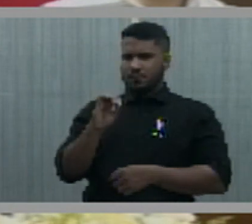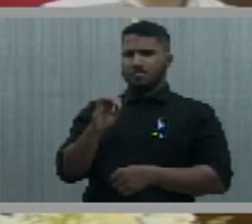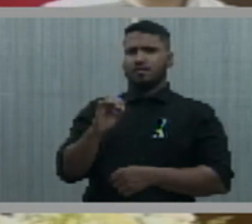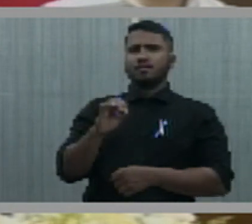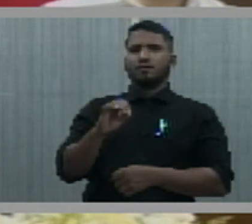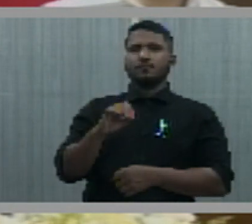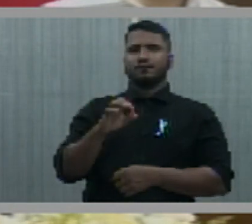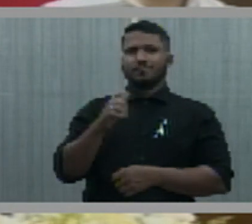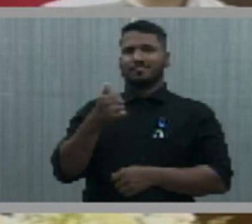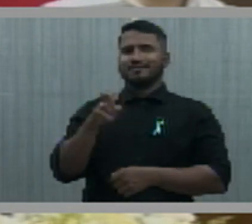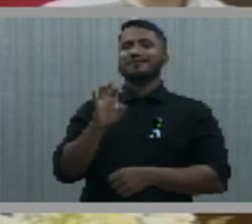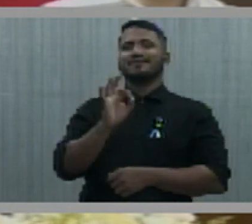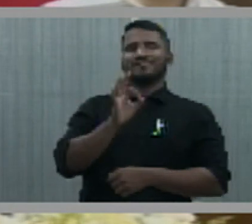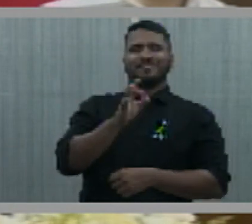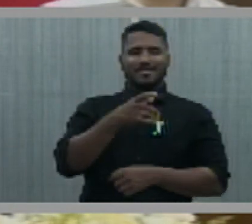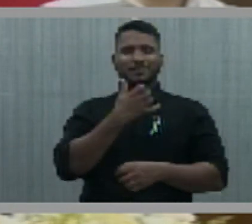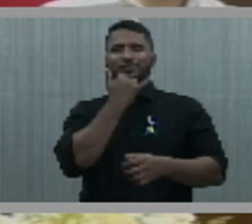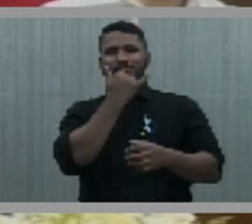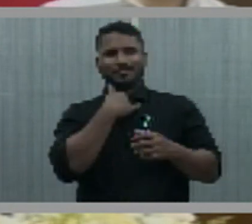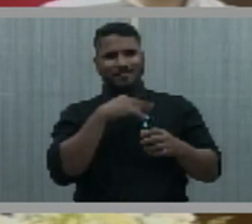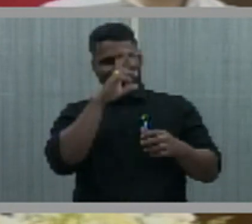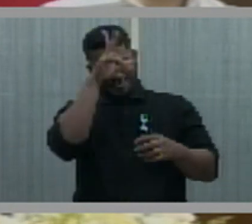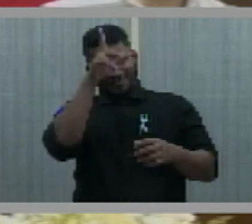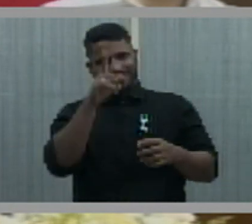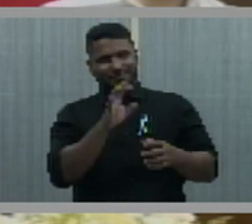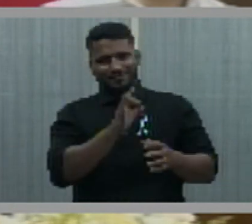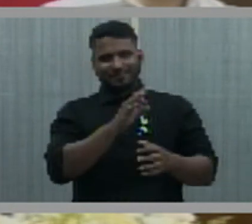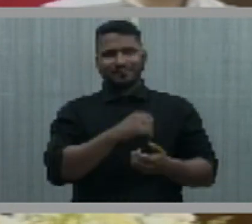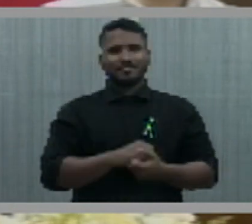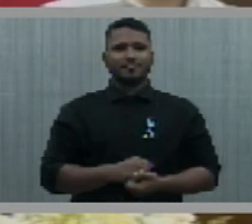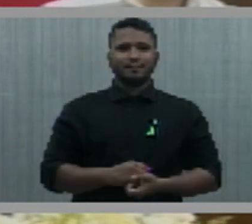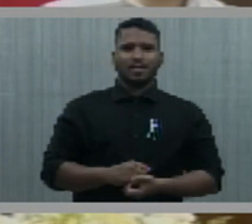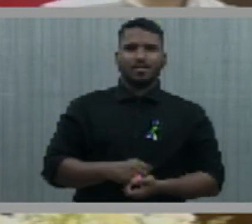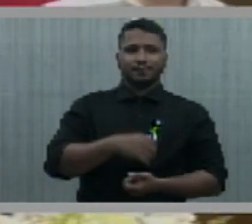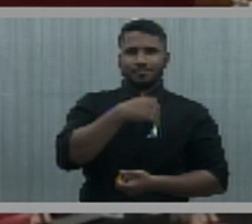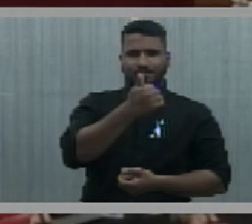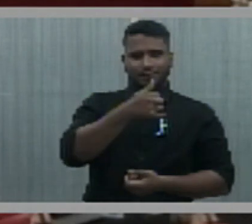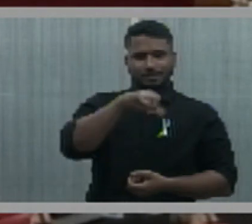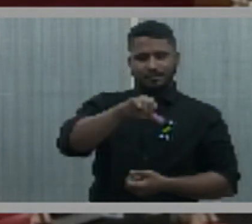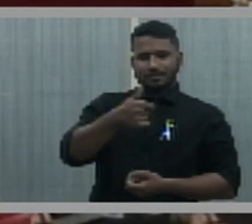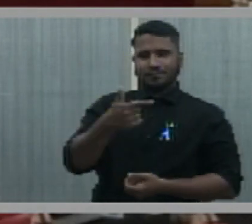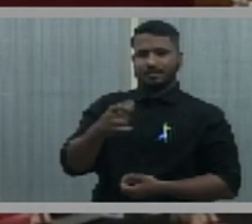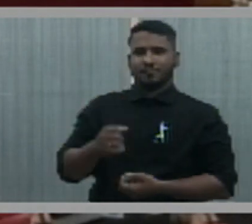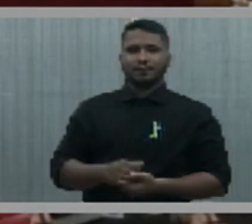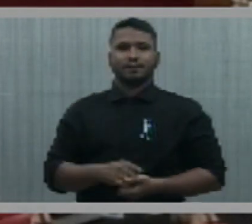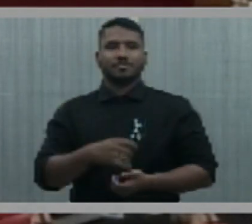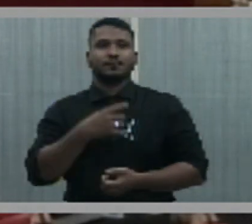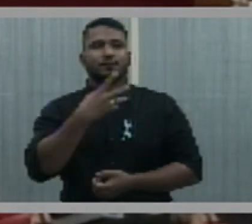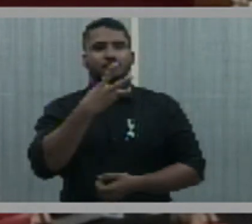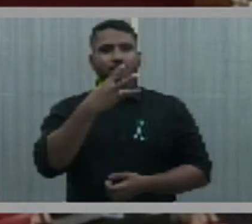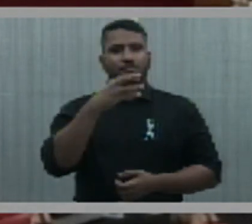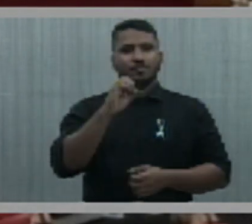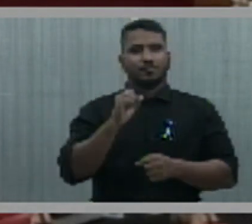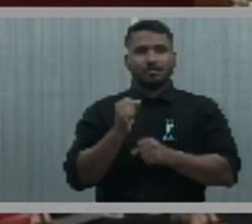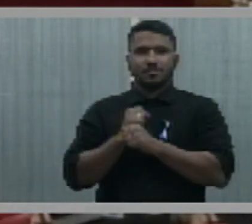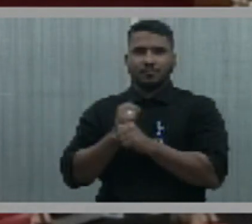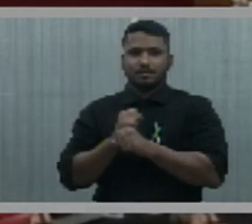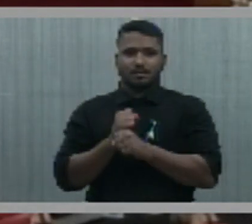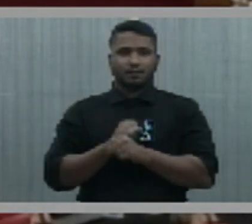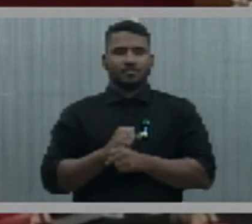Bento XV mesmo. Aí, desculpa, de 1920. E aos 40 anos de sua